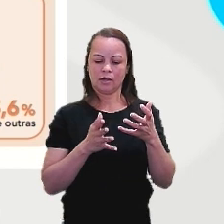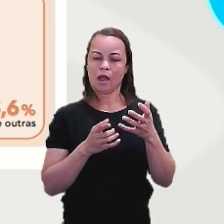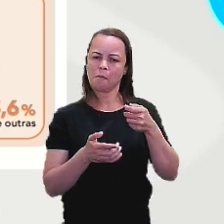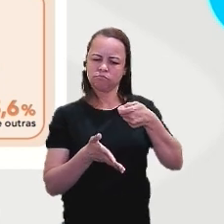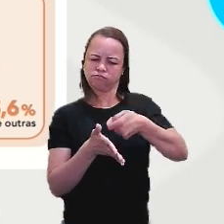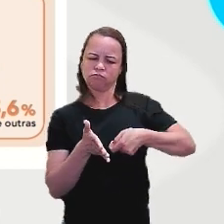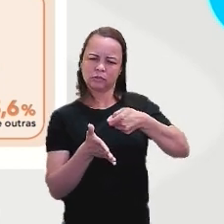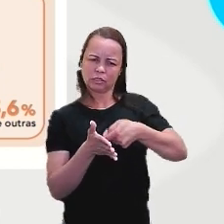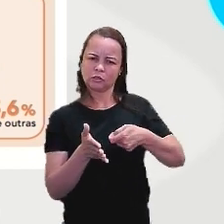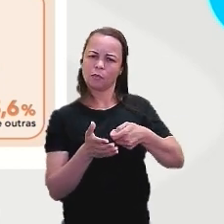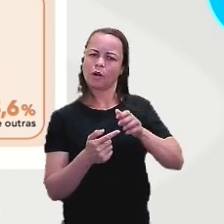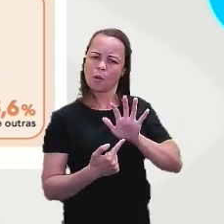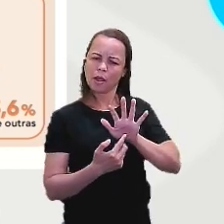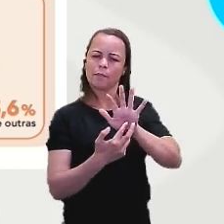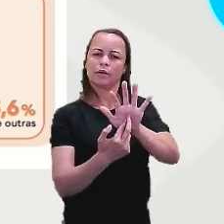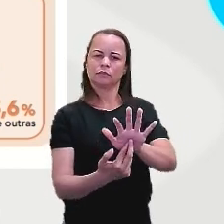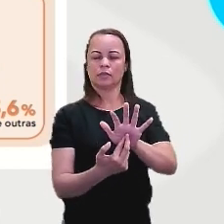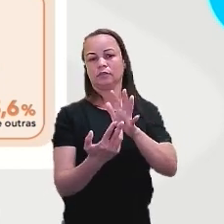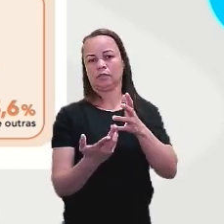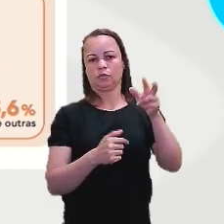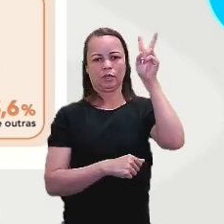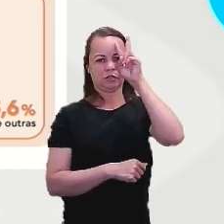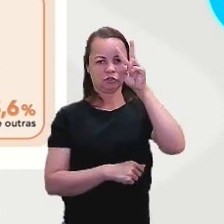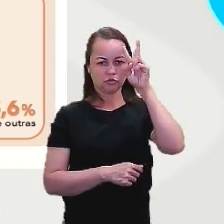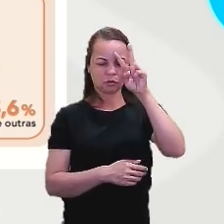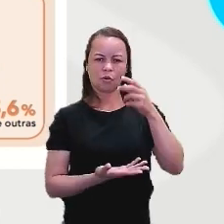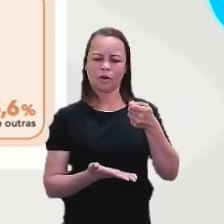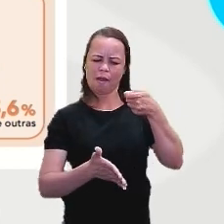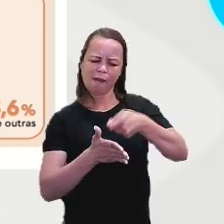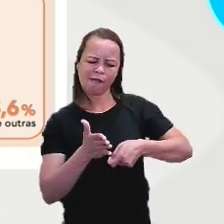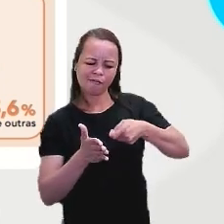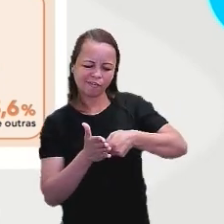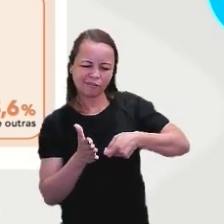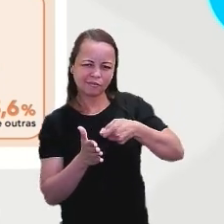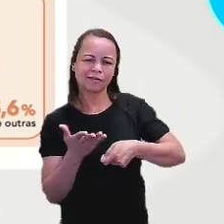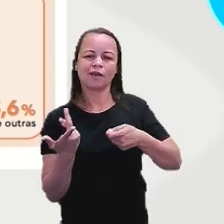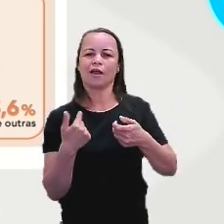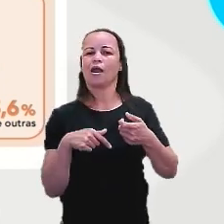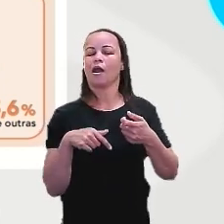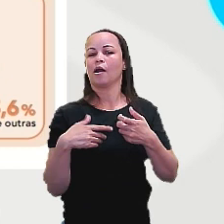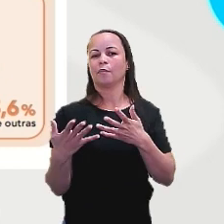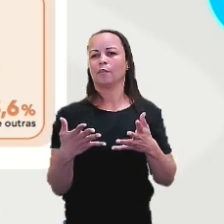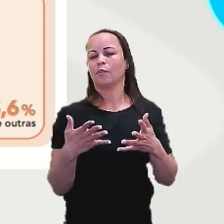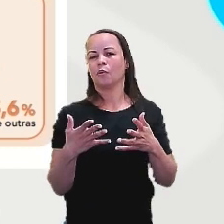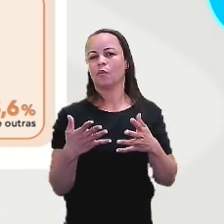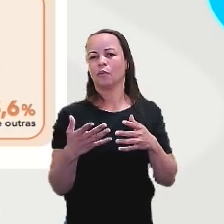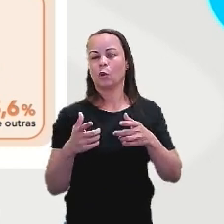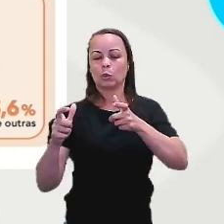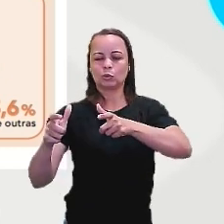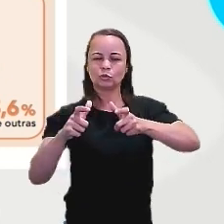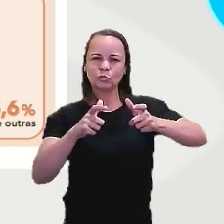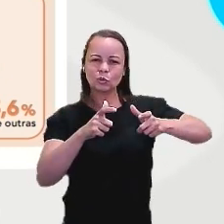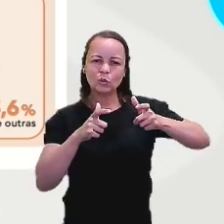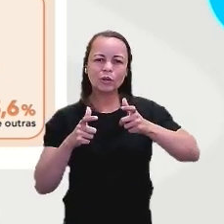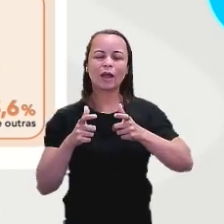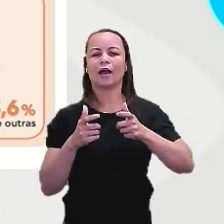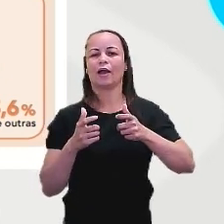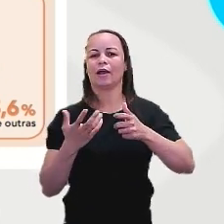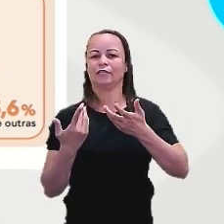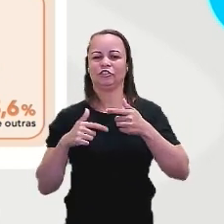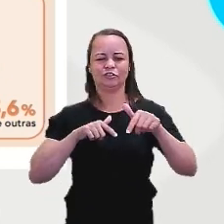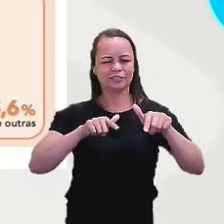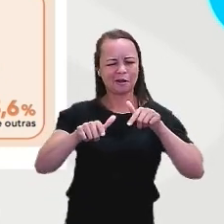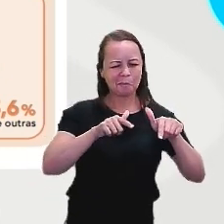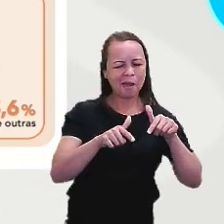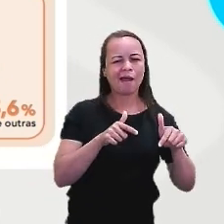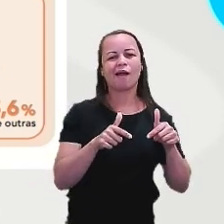uma representação na história, a reivindicar por mais lugares no mercado e nos postos